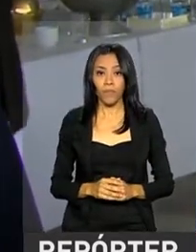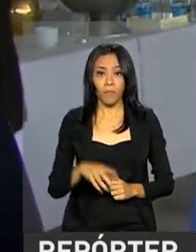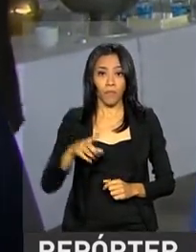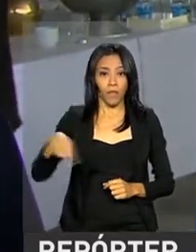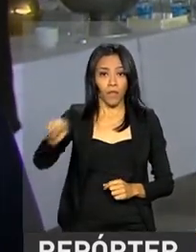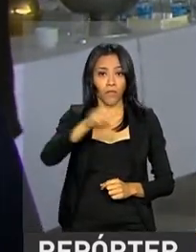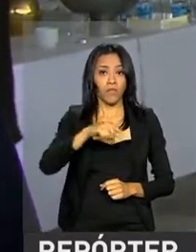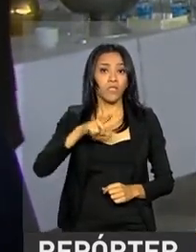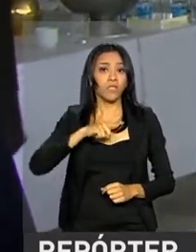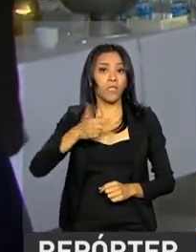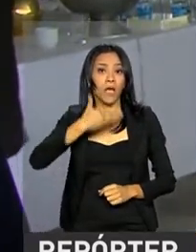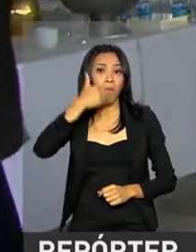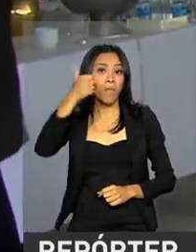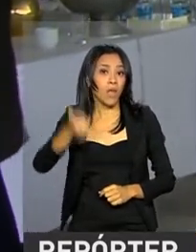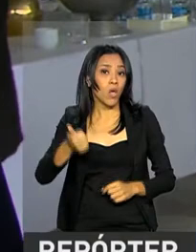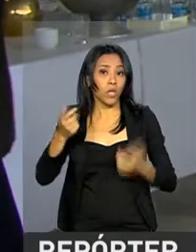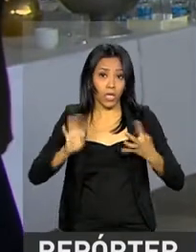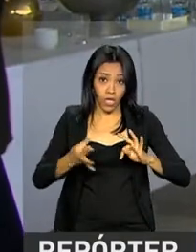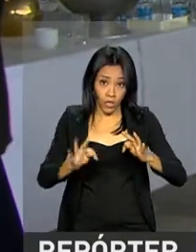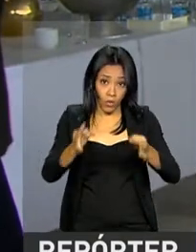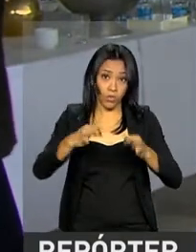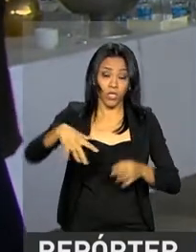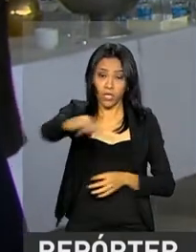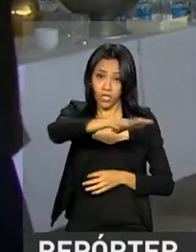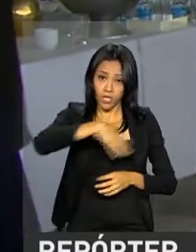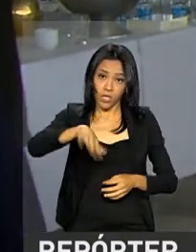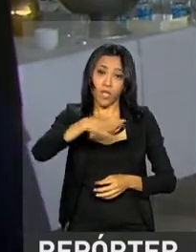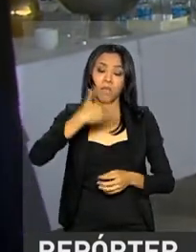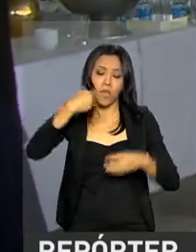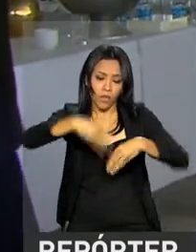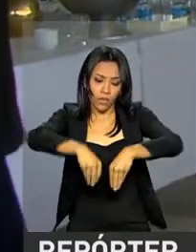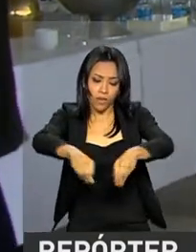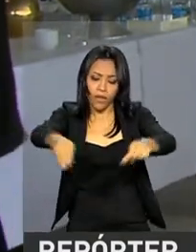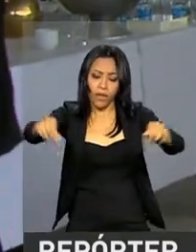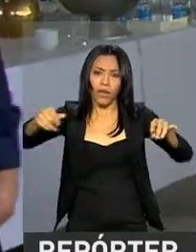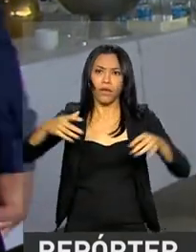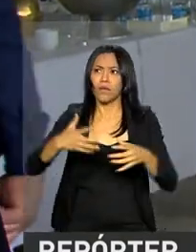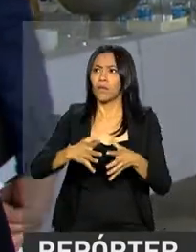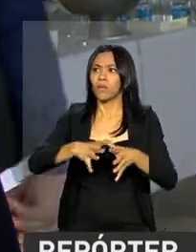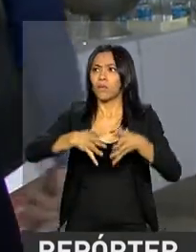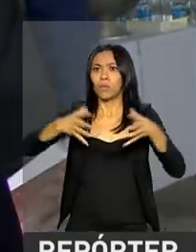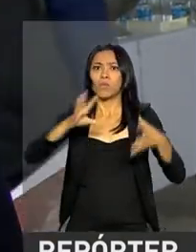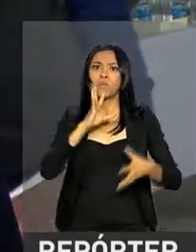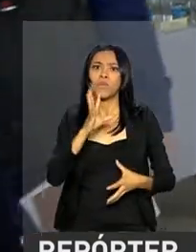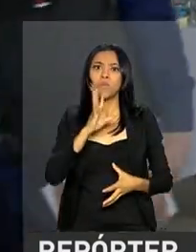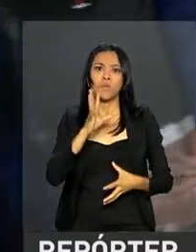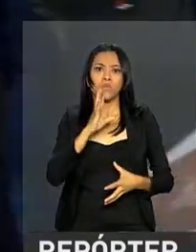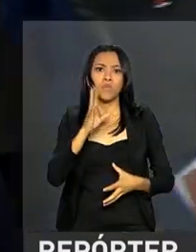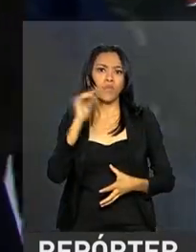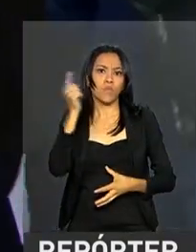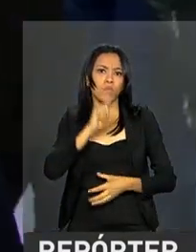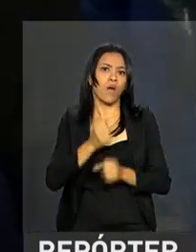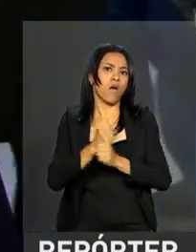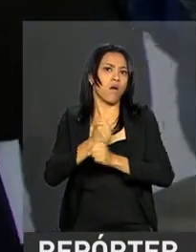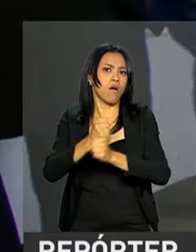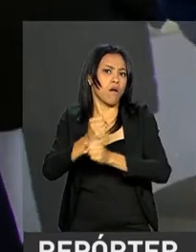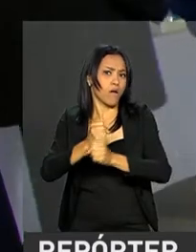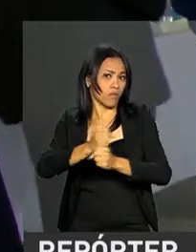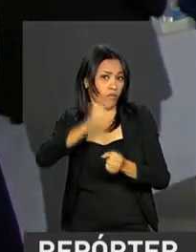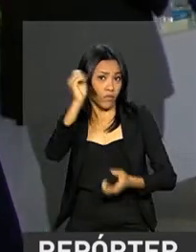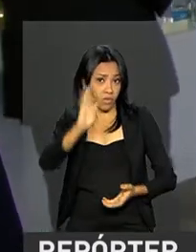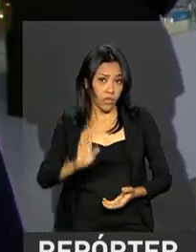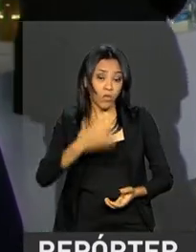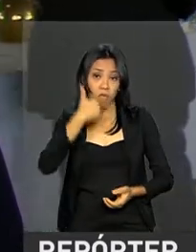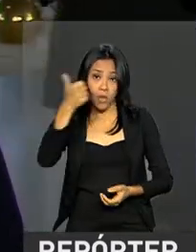Vocês têm a melhor tecnologia na agricultura, a melhor terra e um grande conhecimento adquirido ao longo dos anos que faz do Brasil um